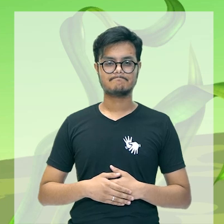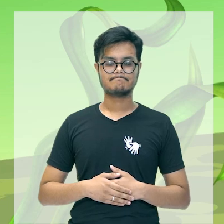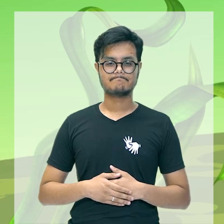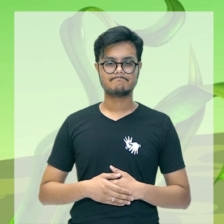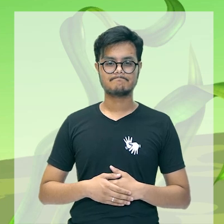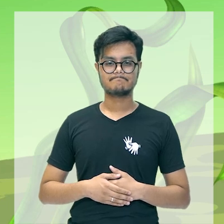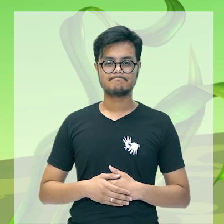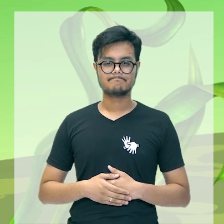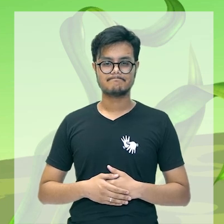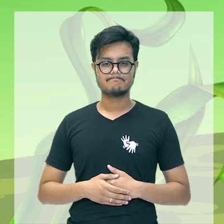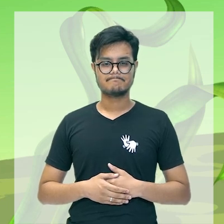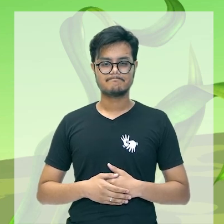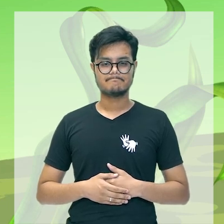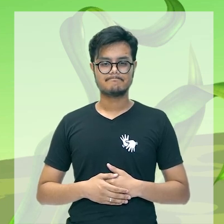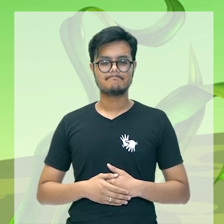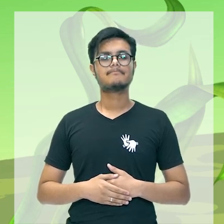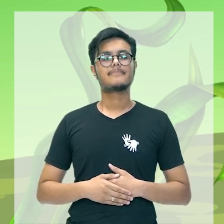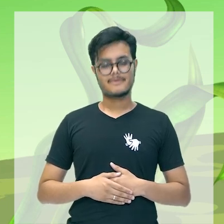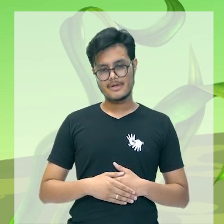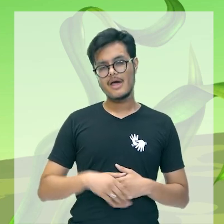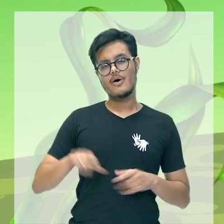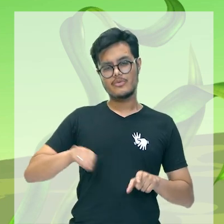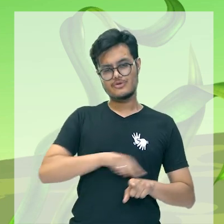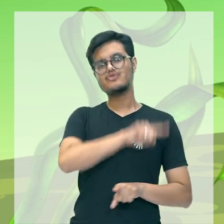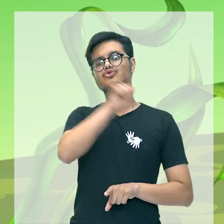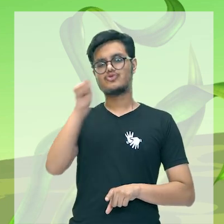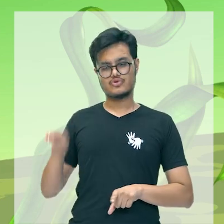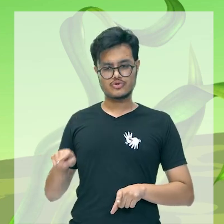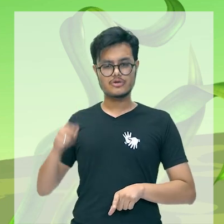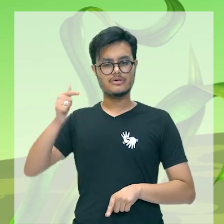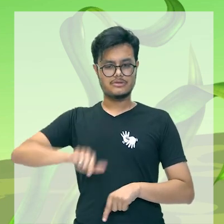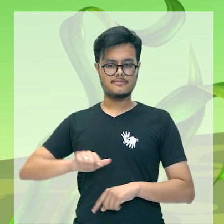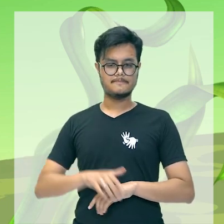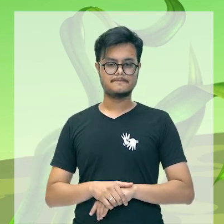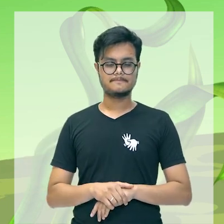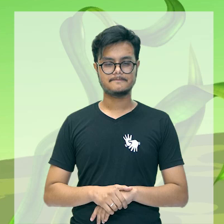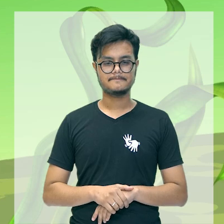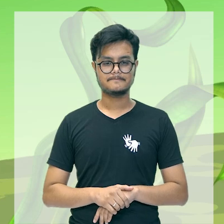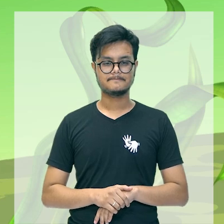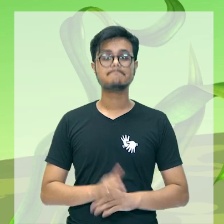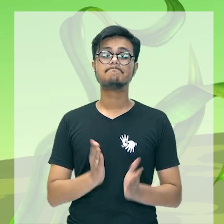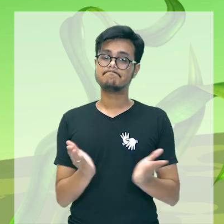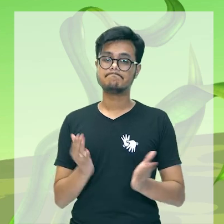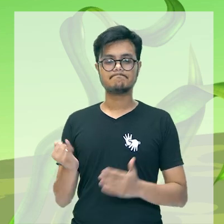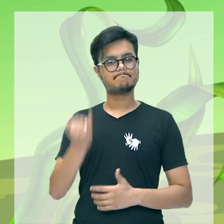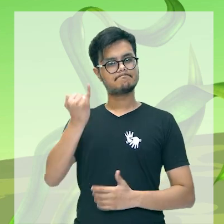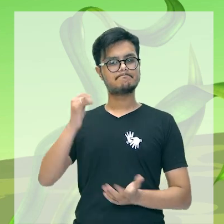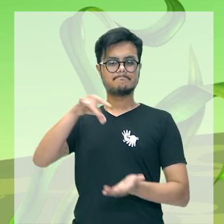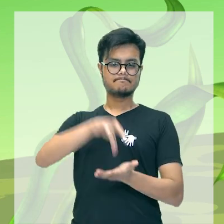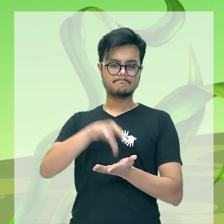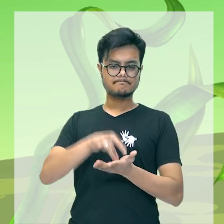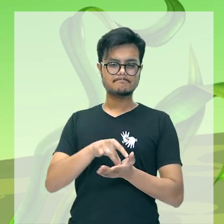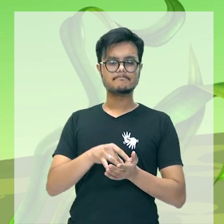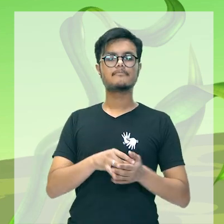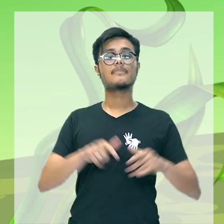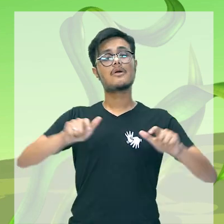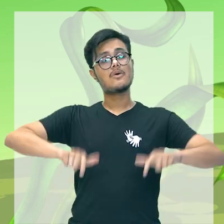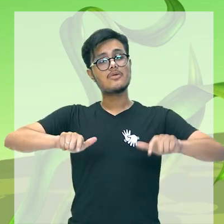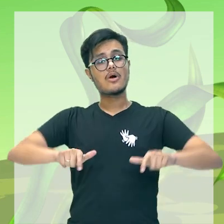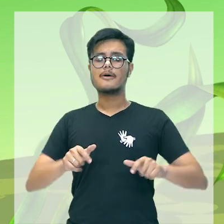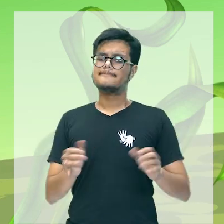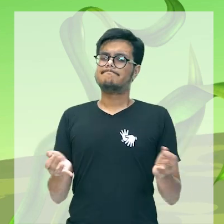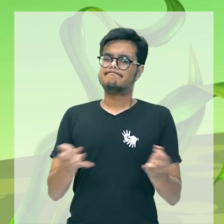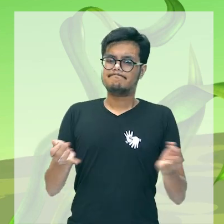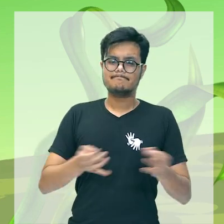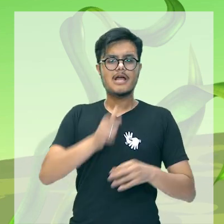origem a a reprodução novamente, né? Bom, então é importante aí manter, né, esse ambiente